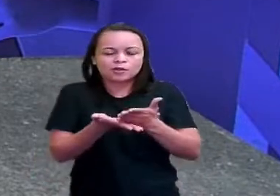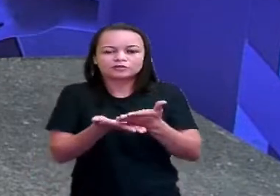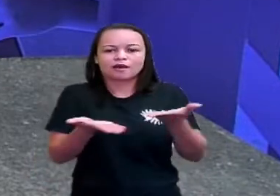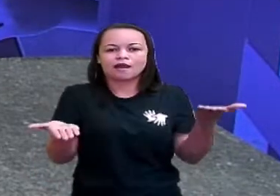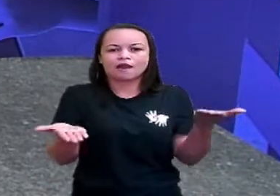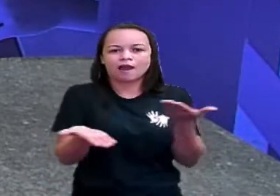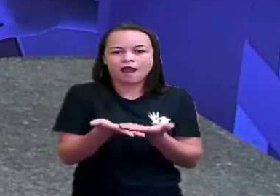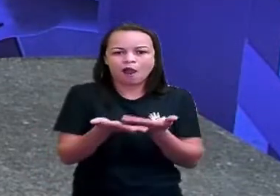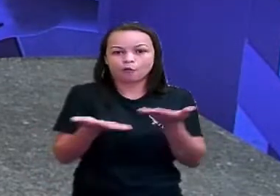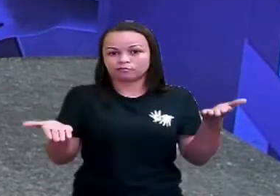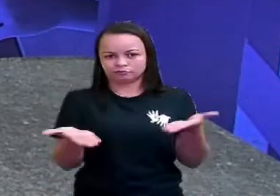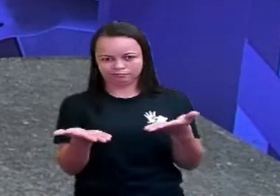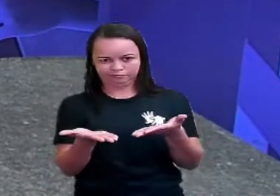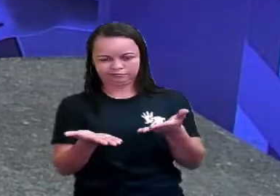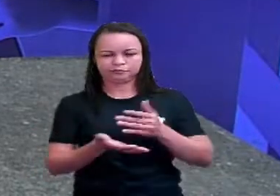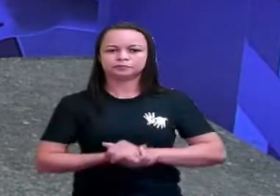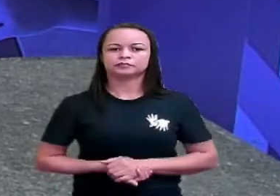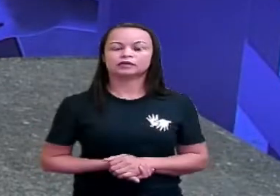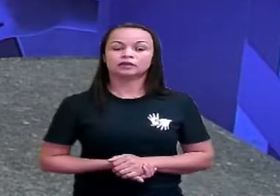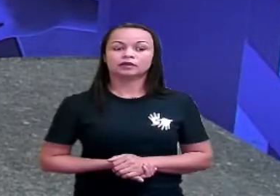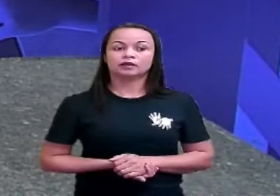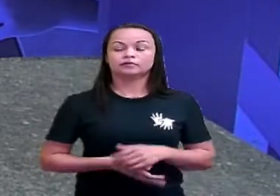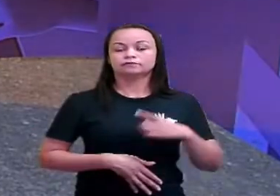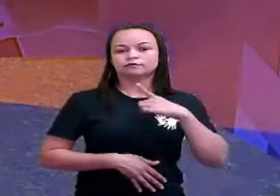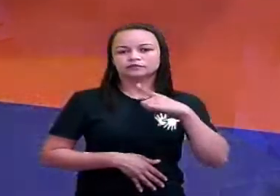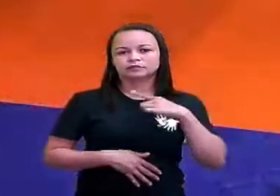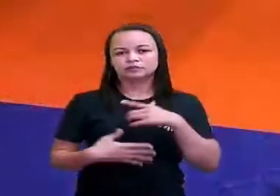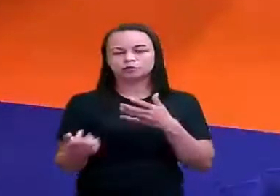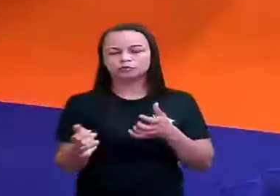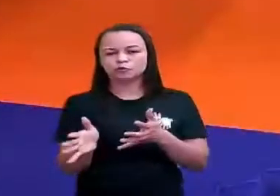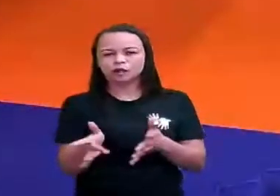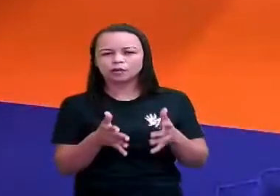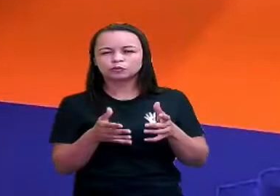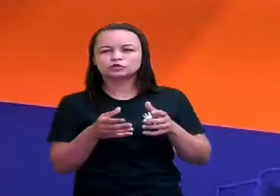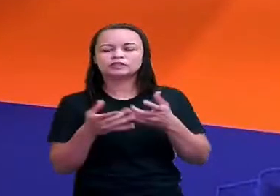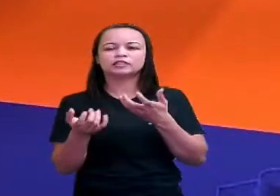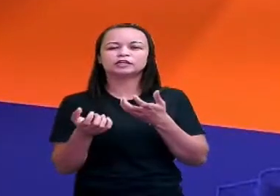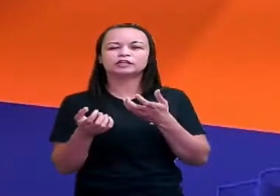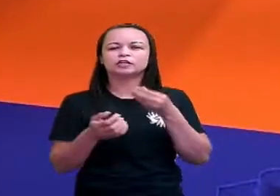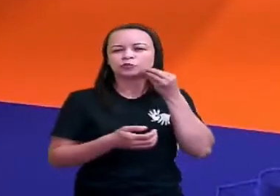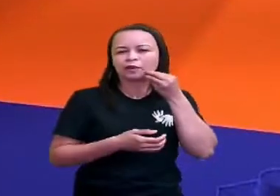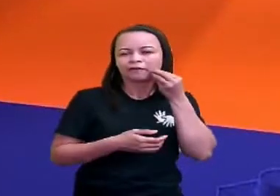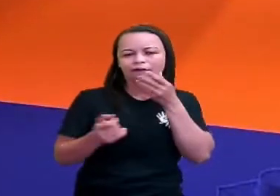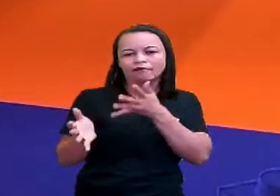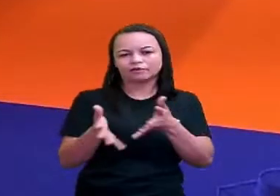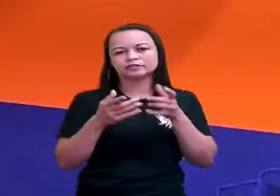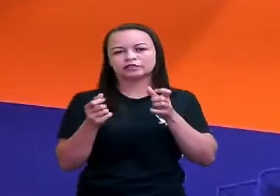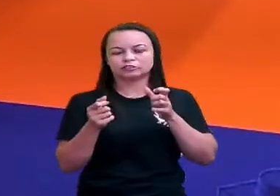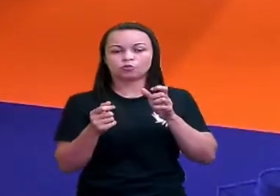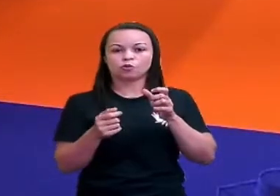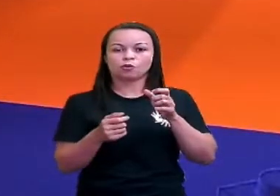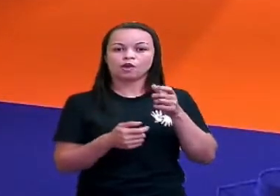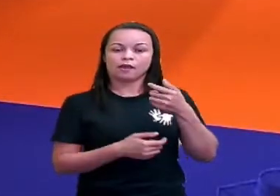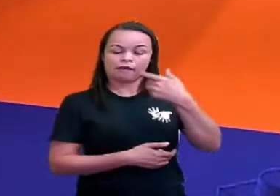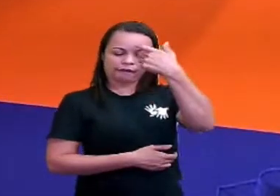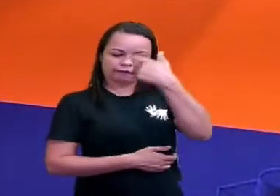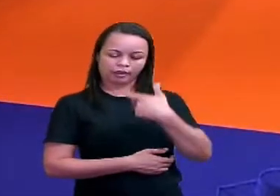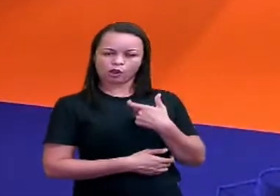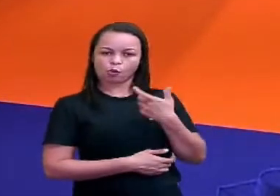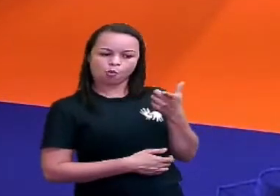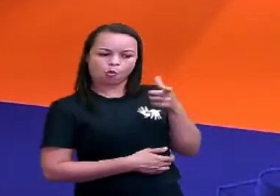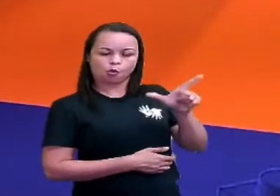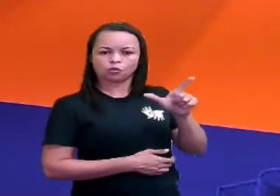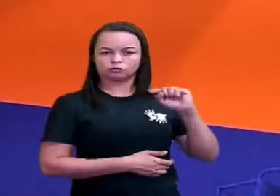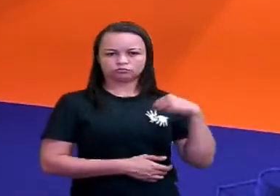Olha só, os campos de experiência que nós teremos hoje vai ser o eu, o outro e o nós. Corpo, gestos